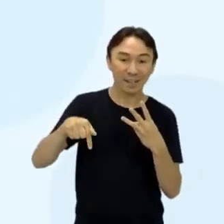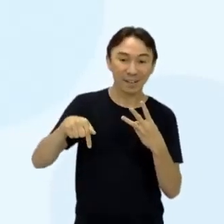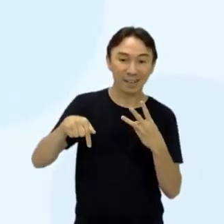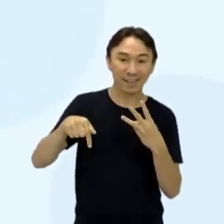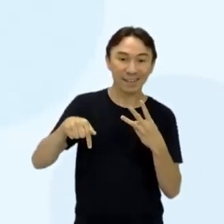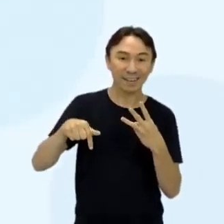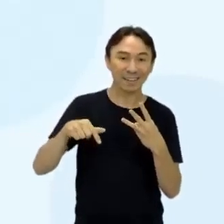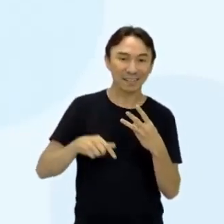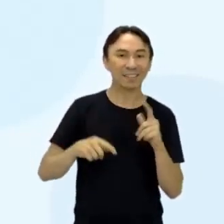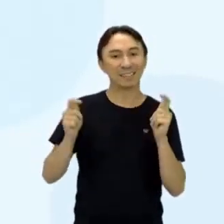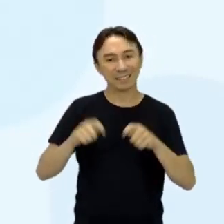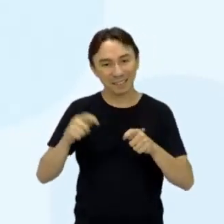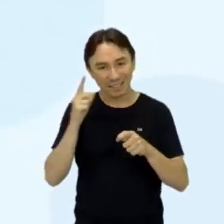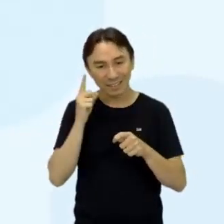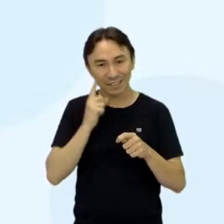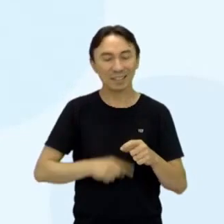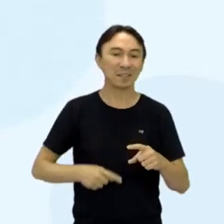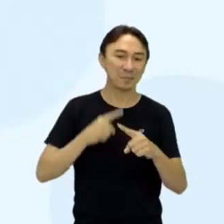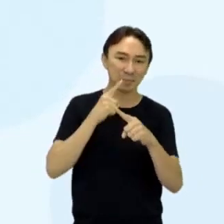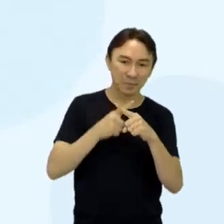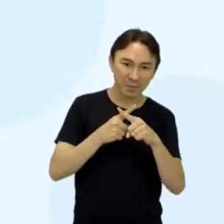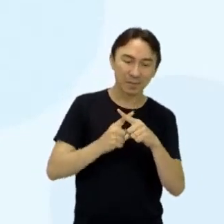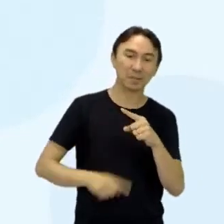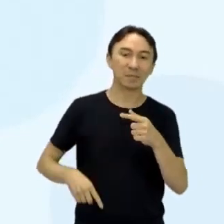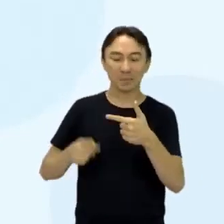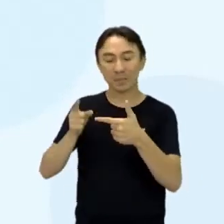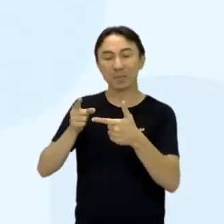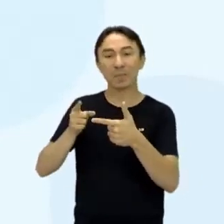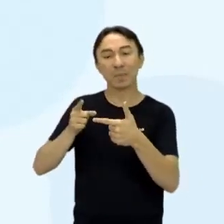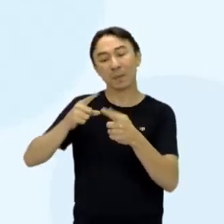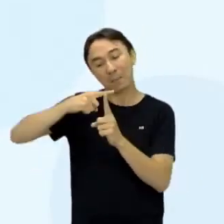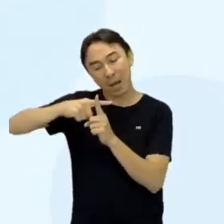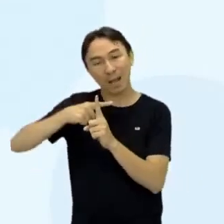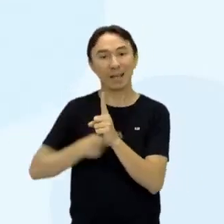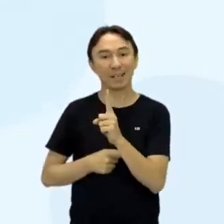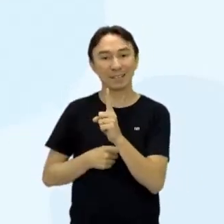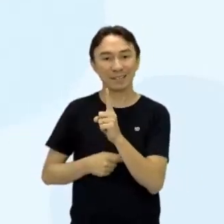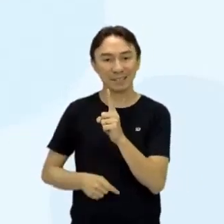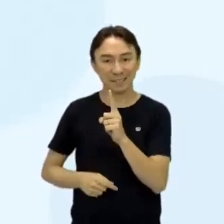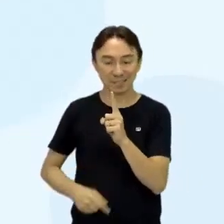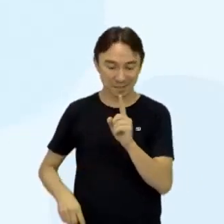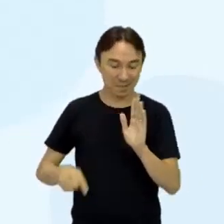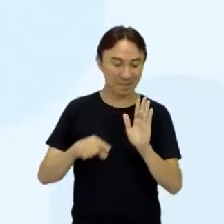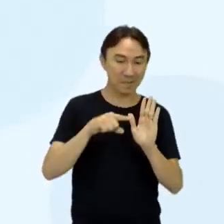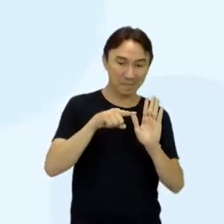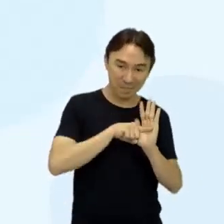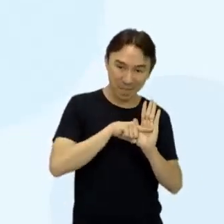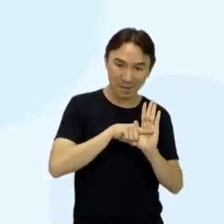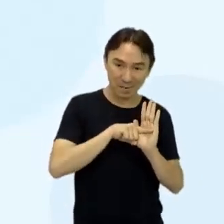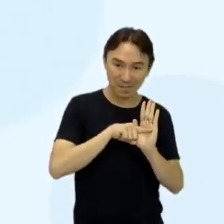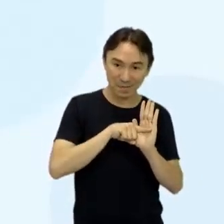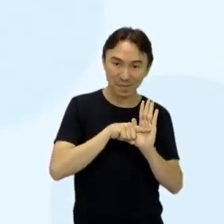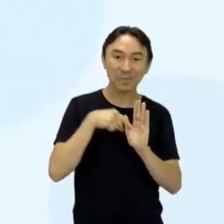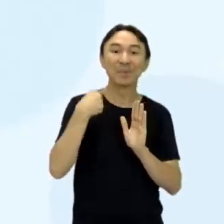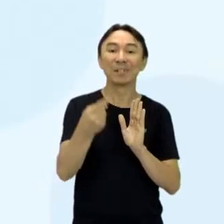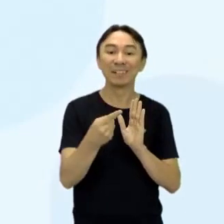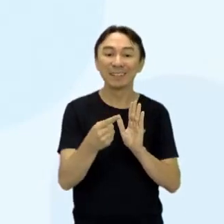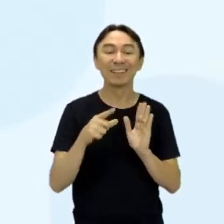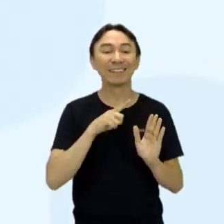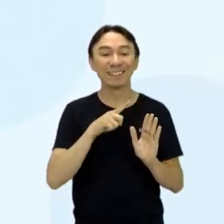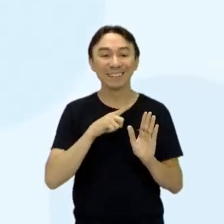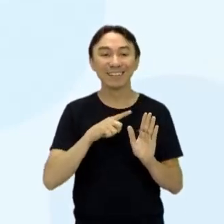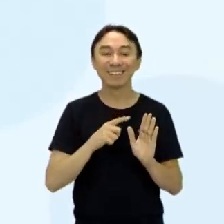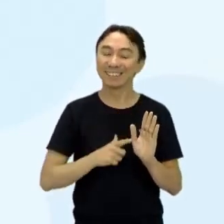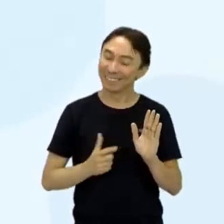gente aqui ó, ampliou para continha de menos, e os números racionais, eles aparecem por causa das divisões, ó. A